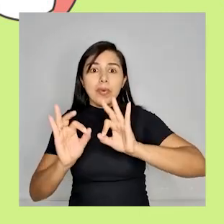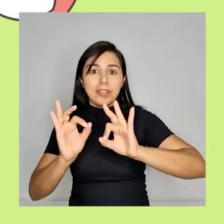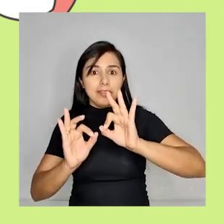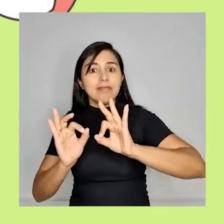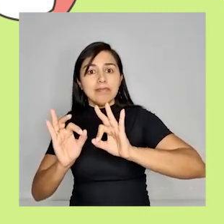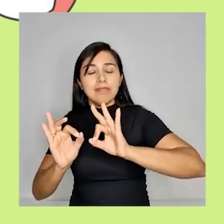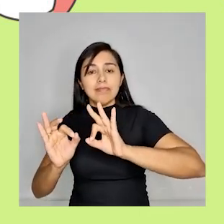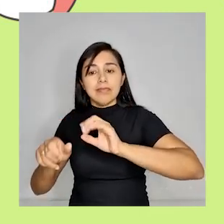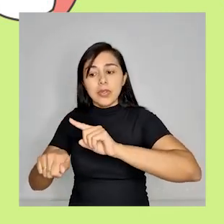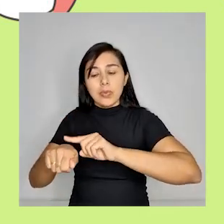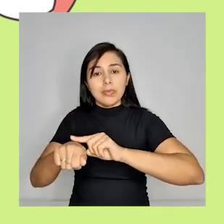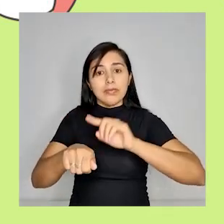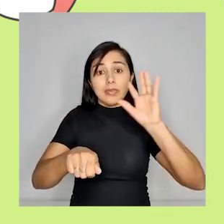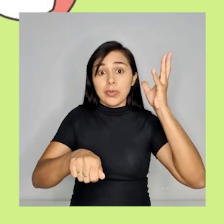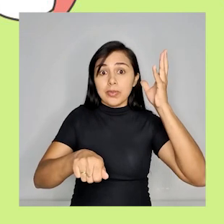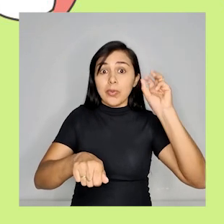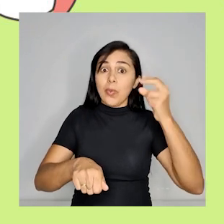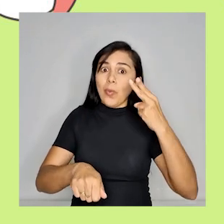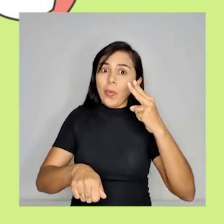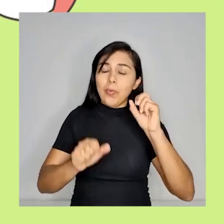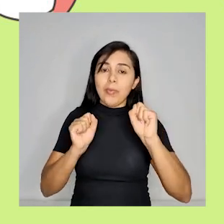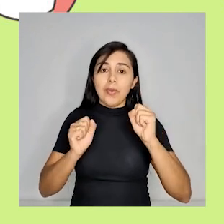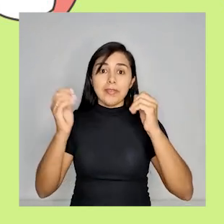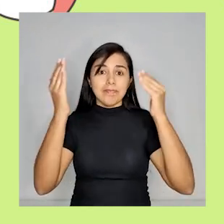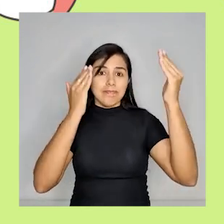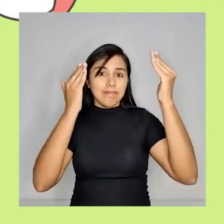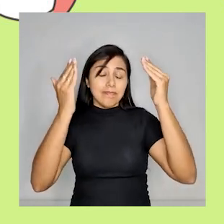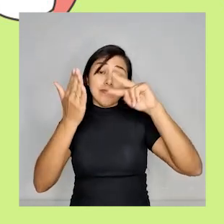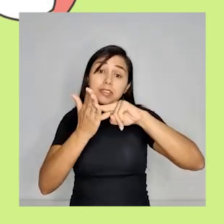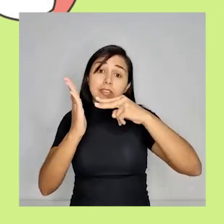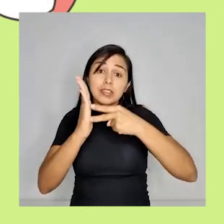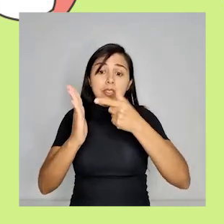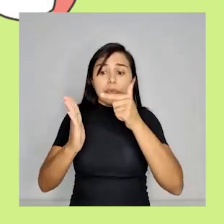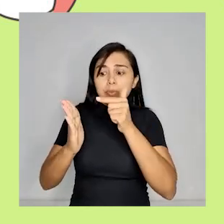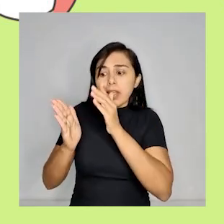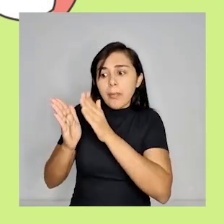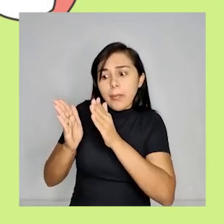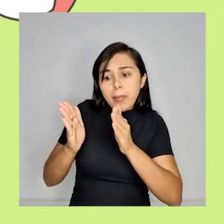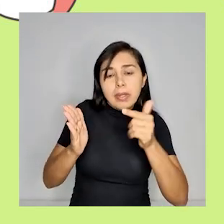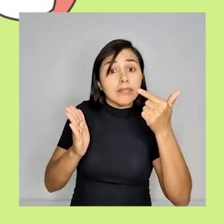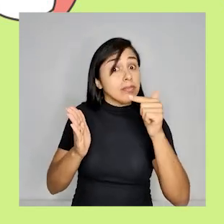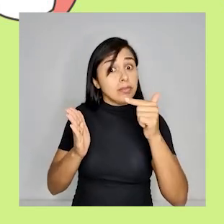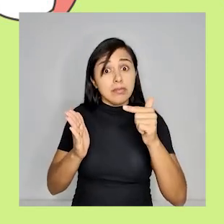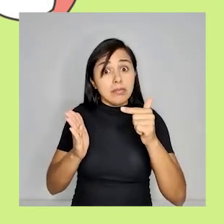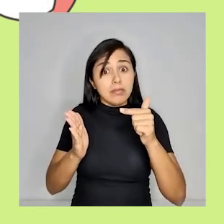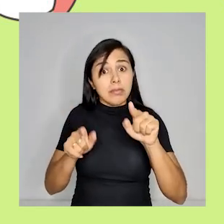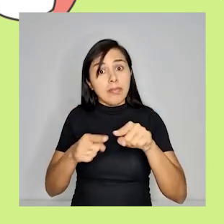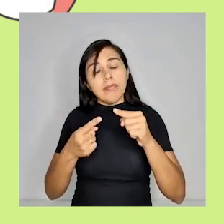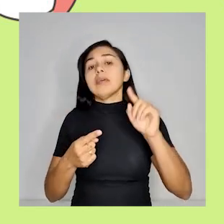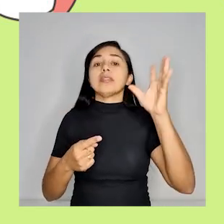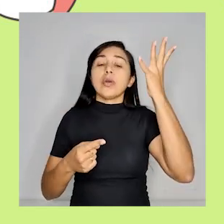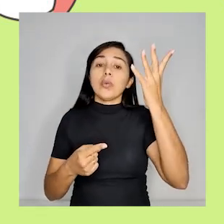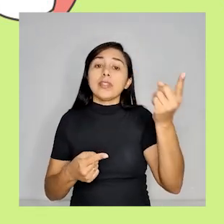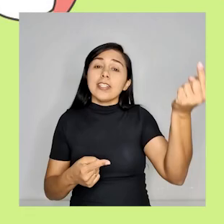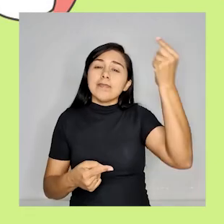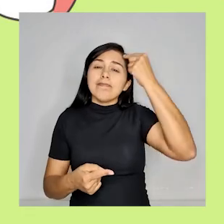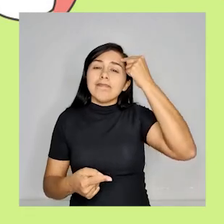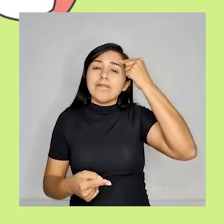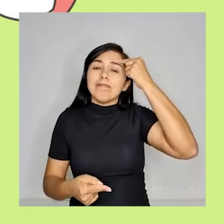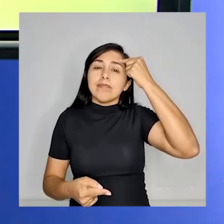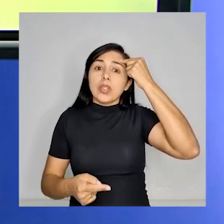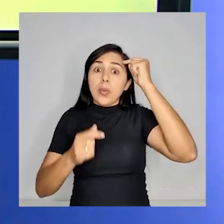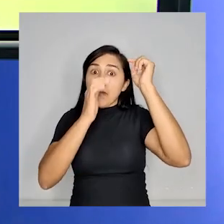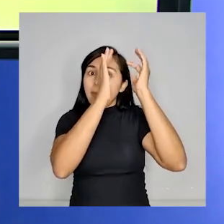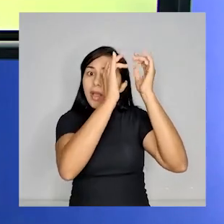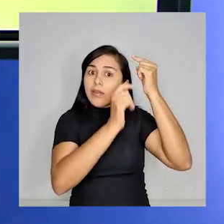acontecimentos, ou psicológico, que não segue uma linearidade dos fatos, sendo um tempo interior que ocorre na mente das